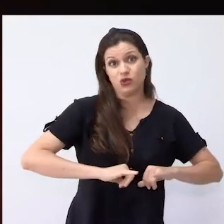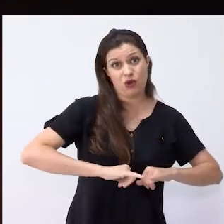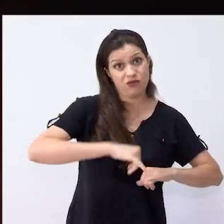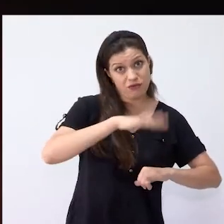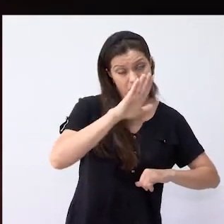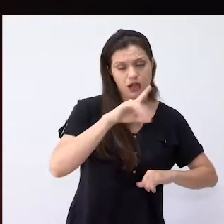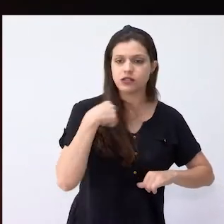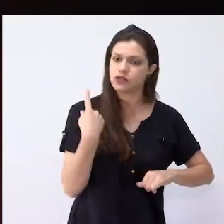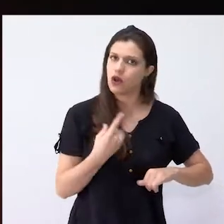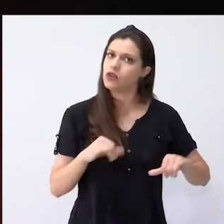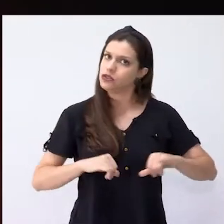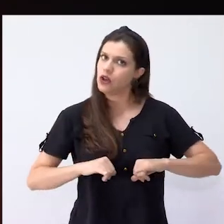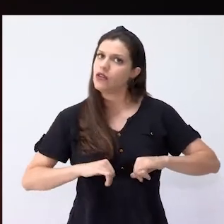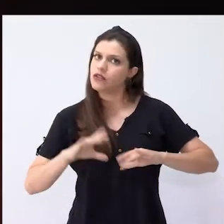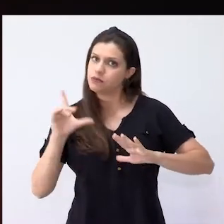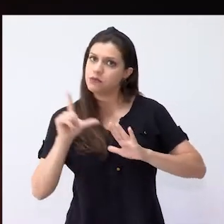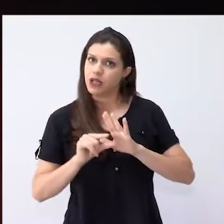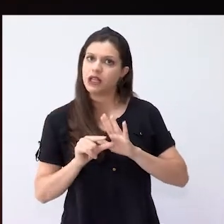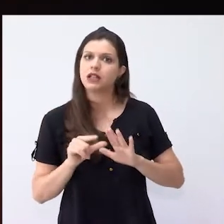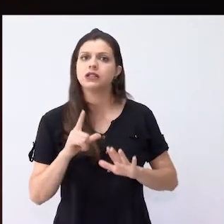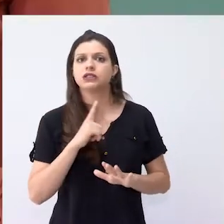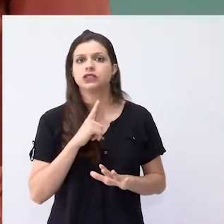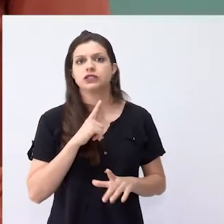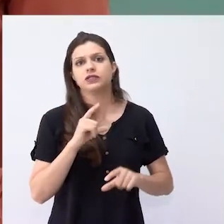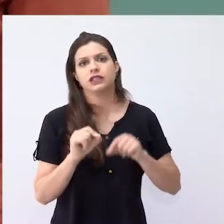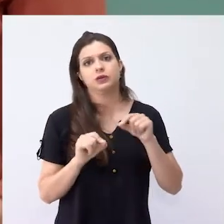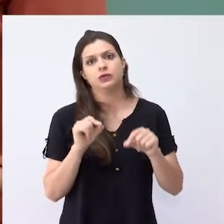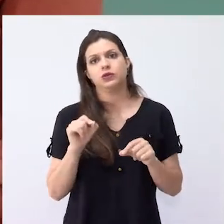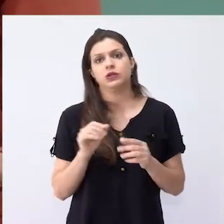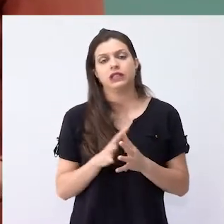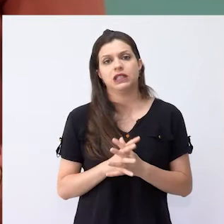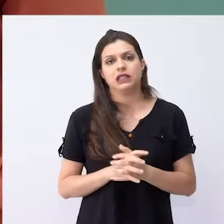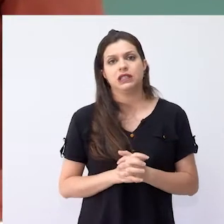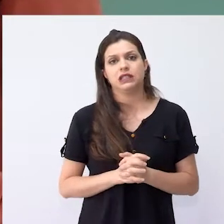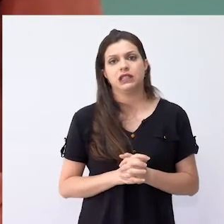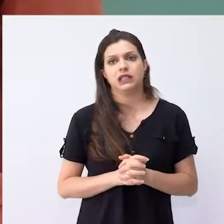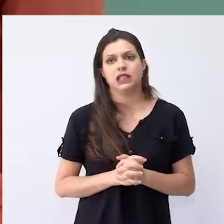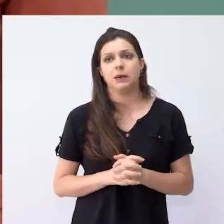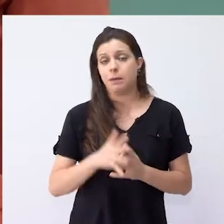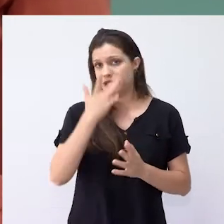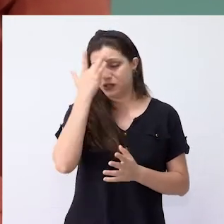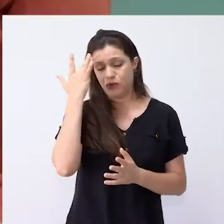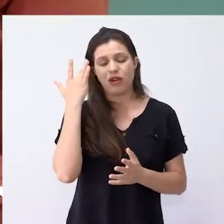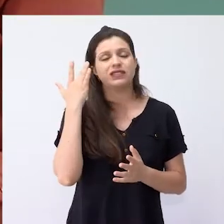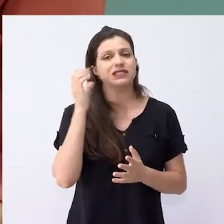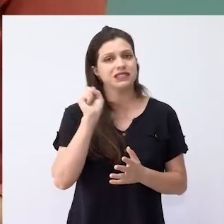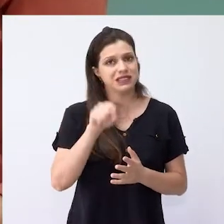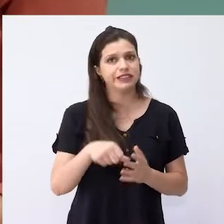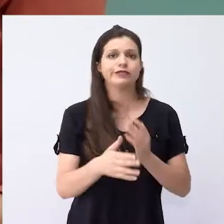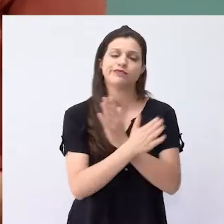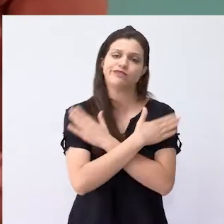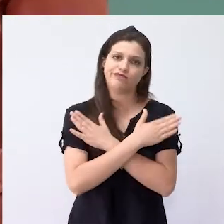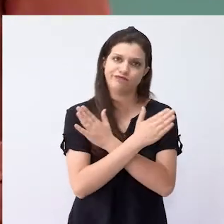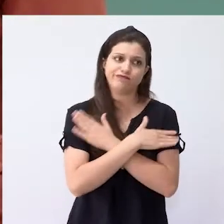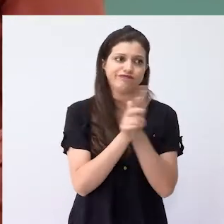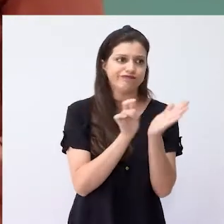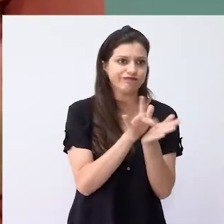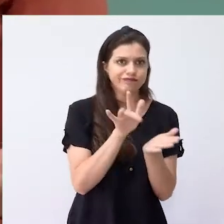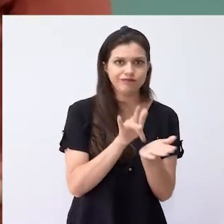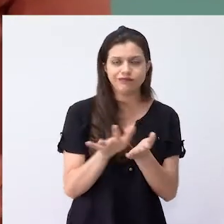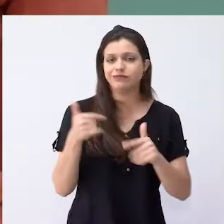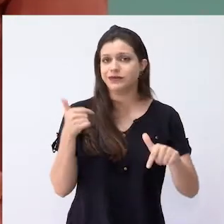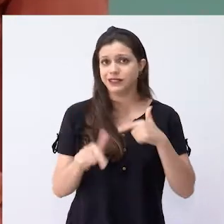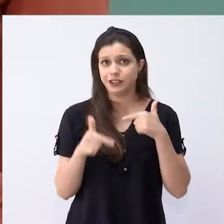federação, sofreu menos, porque nós tivemos medidas restritivas menos intensas, mas fato é que pessoas perderam o emprego,